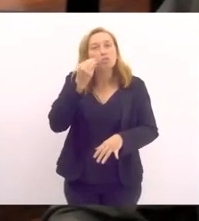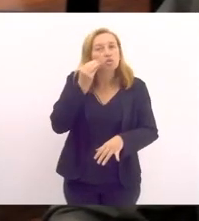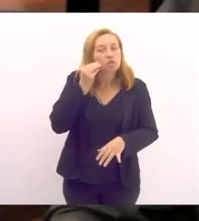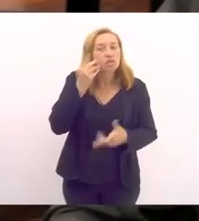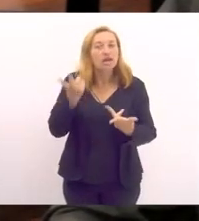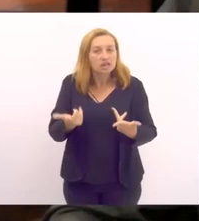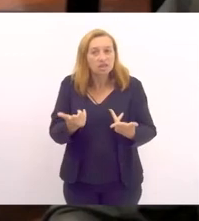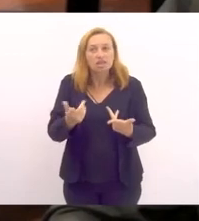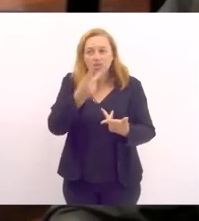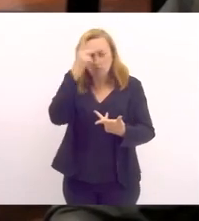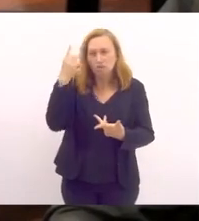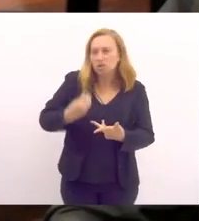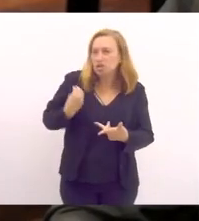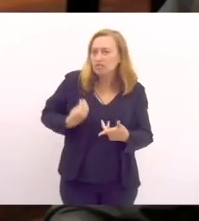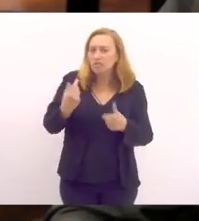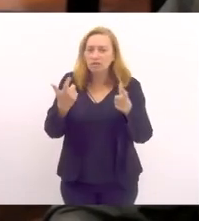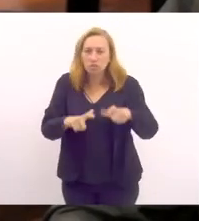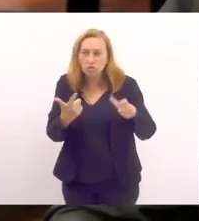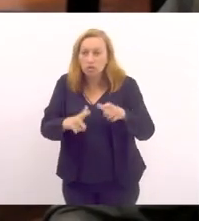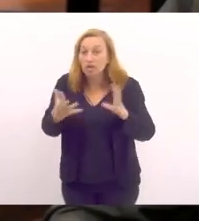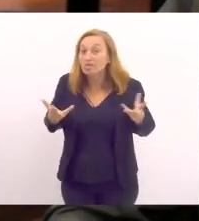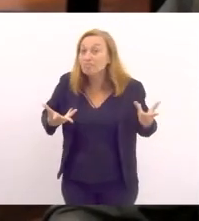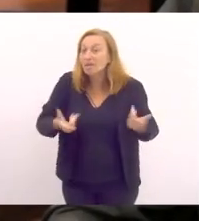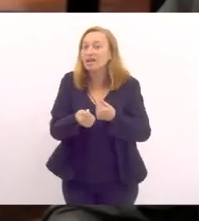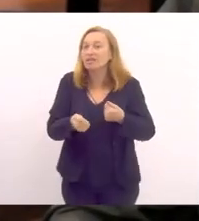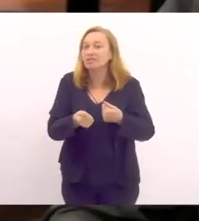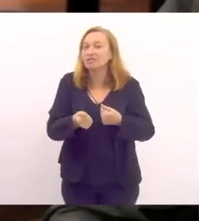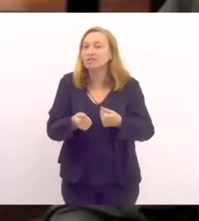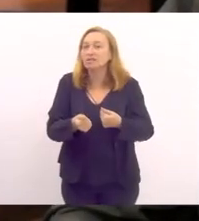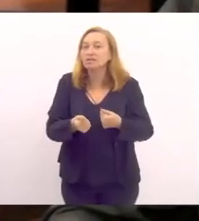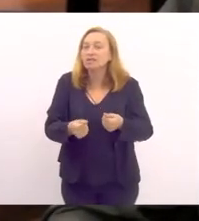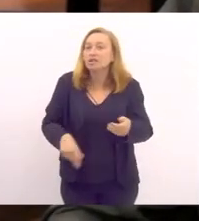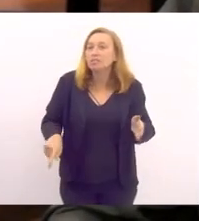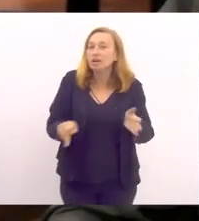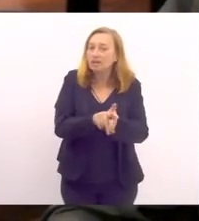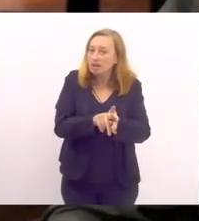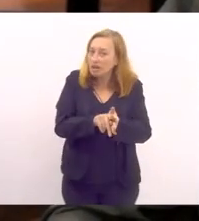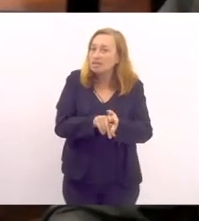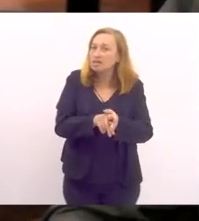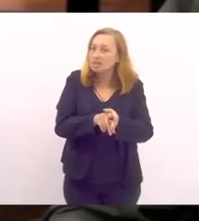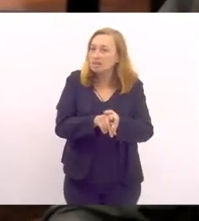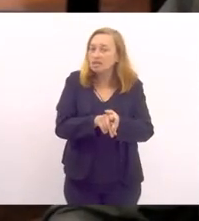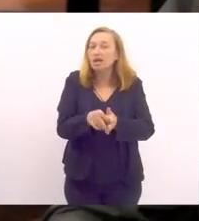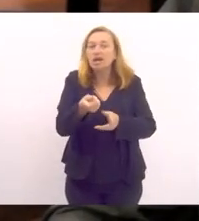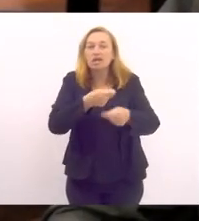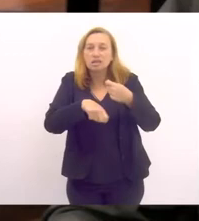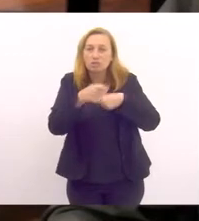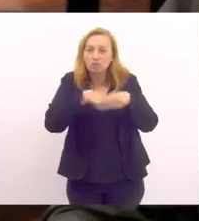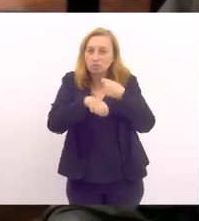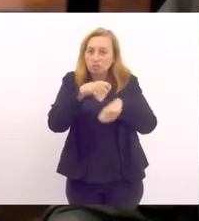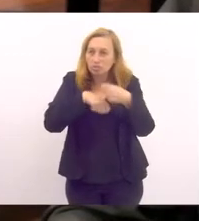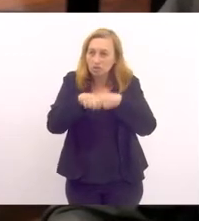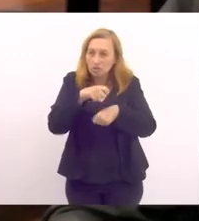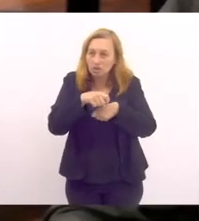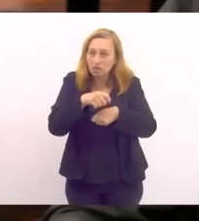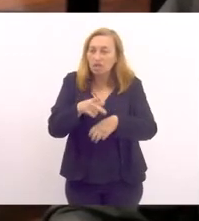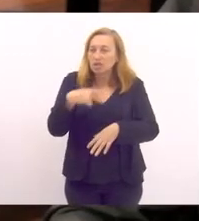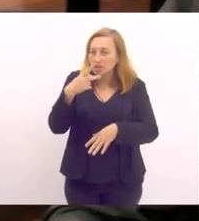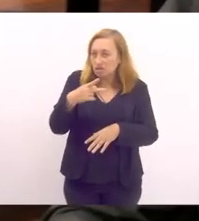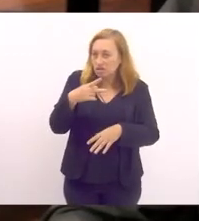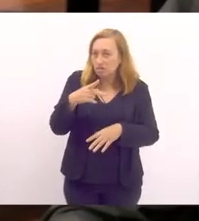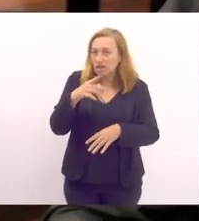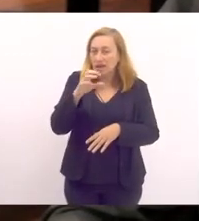daquelas pessoas que vivem nesses lugares maravilhosos, sejam parte dessa economia. A gente fala muito dessa